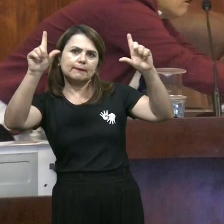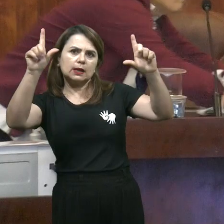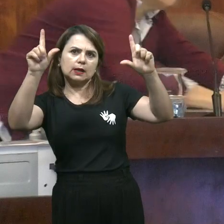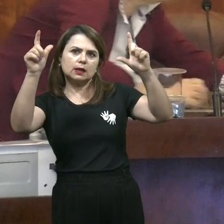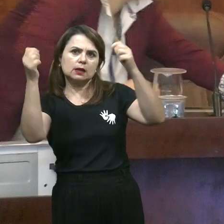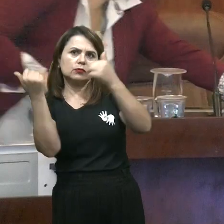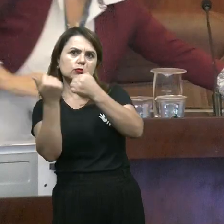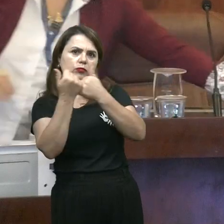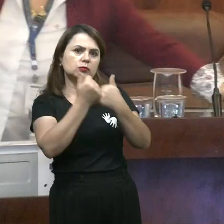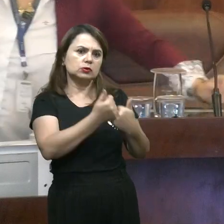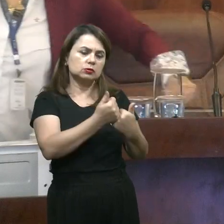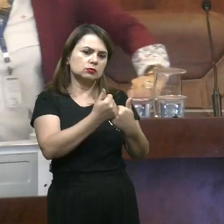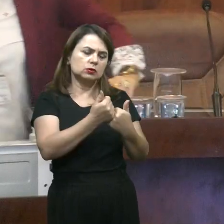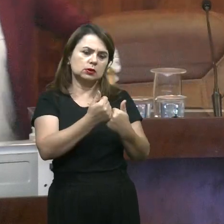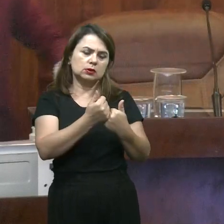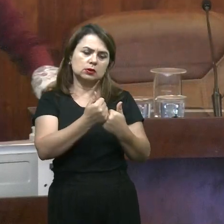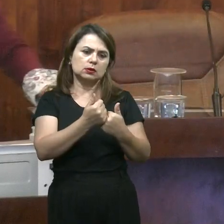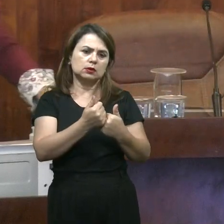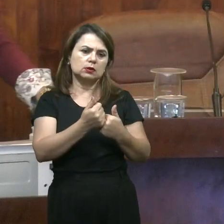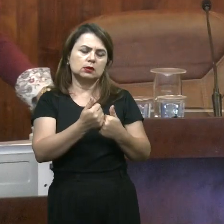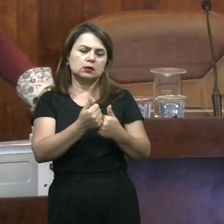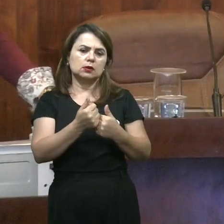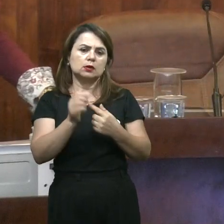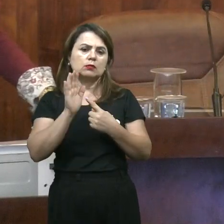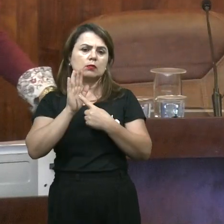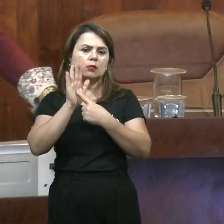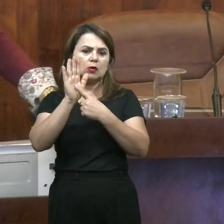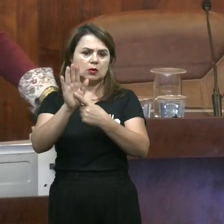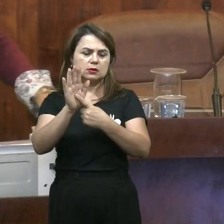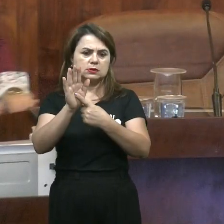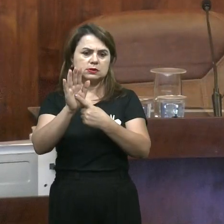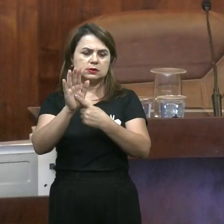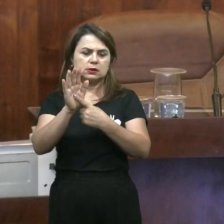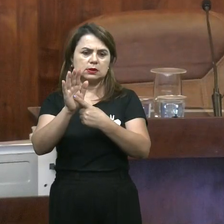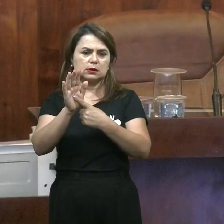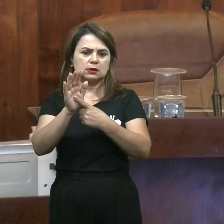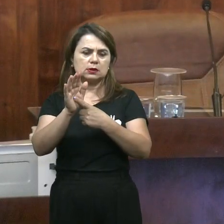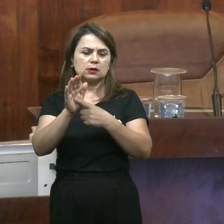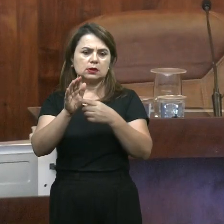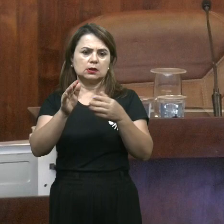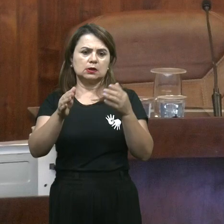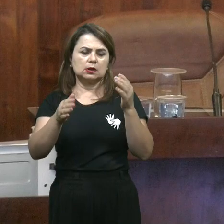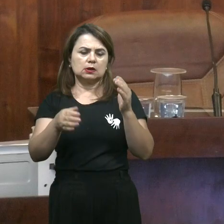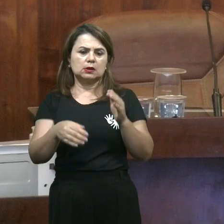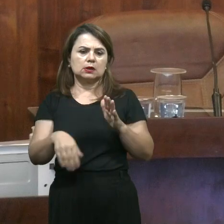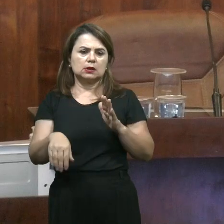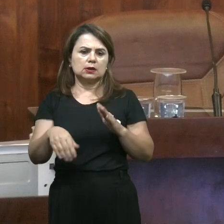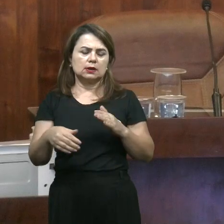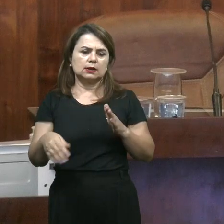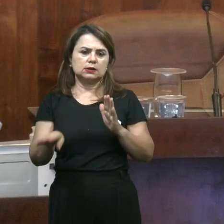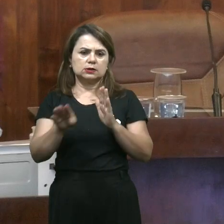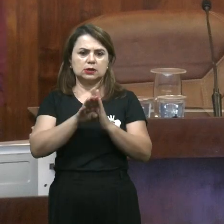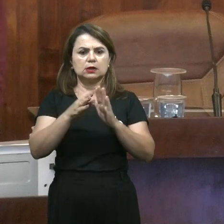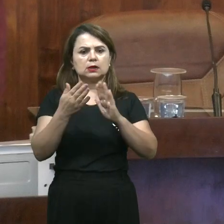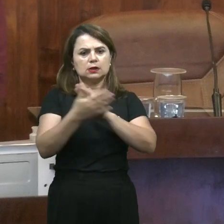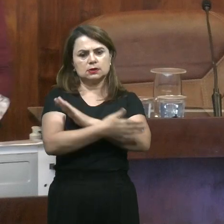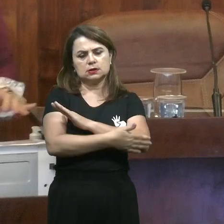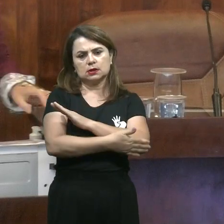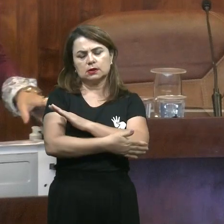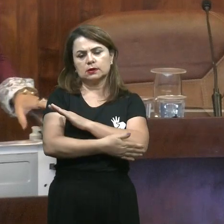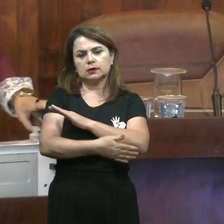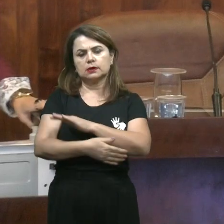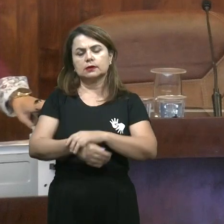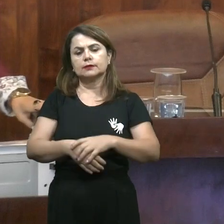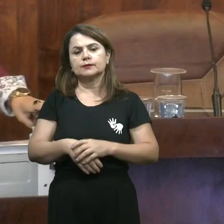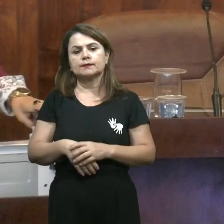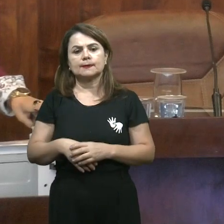indicativa de carga e descarga na Avenida Carlos Autêntico, próximo ao número